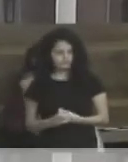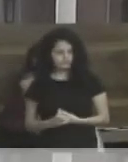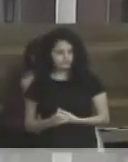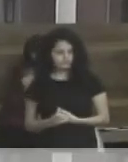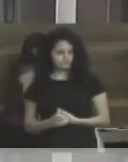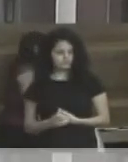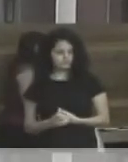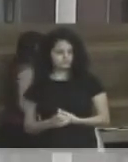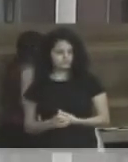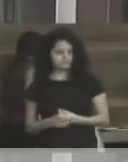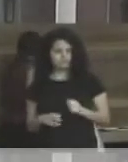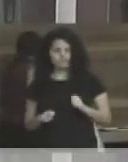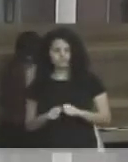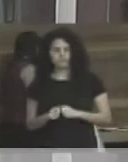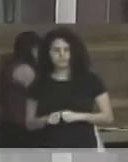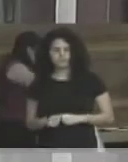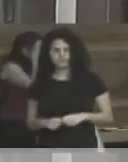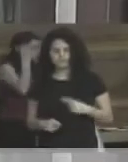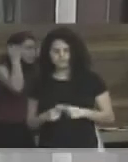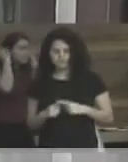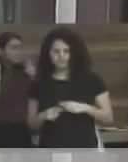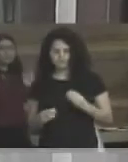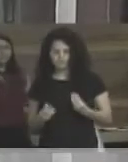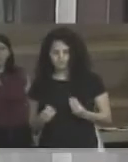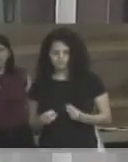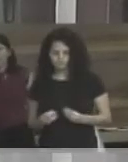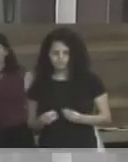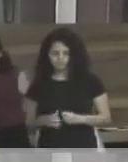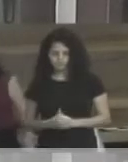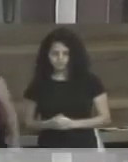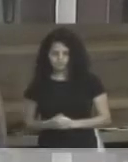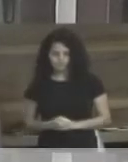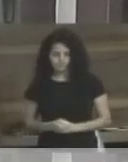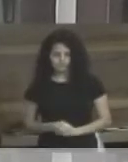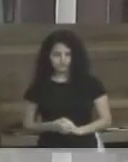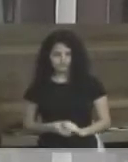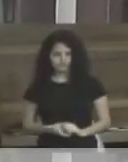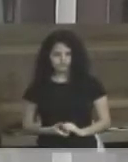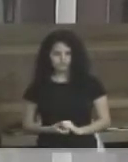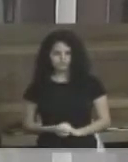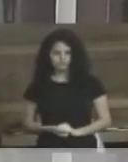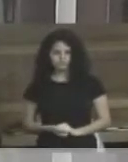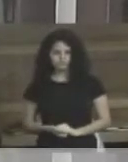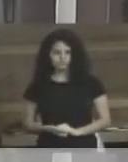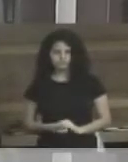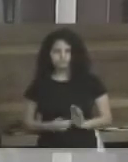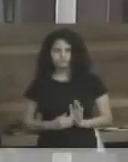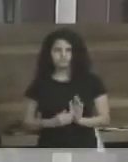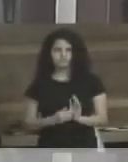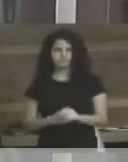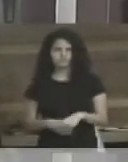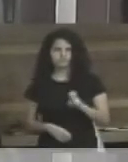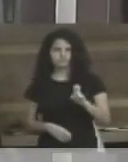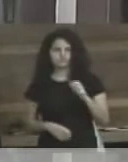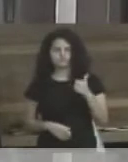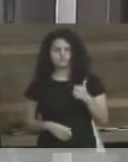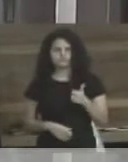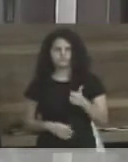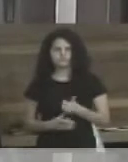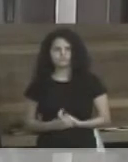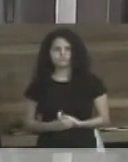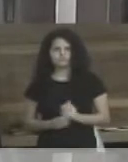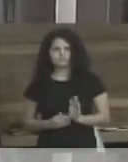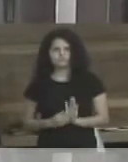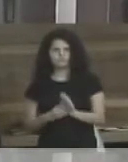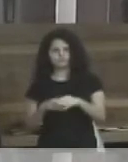comunidade. Sobre o projeto de lei número 51 que nós apresentamos, esse projeto. O